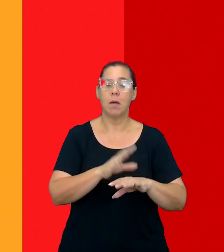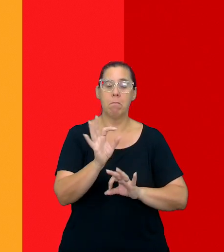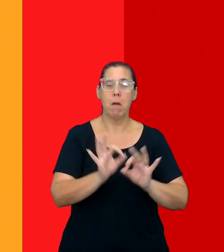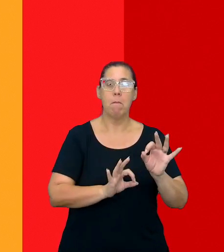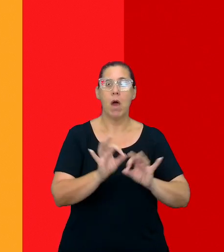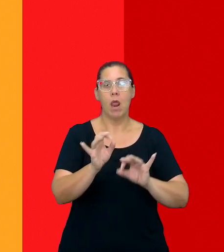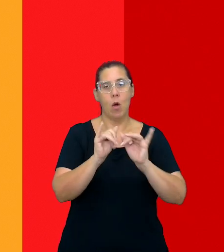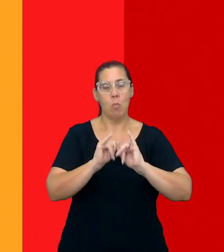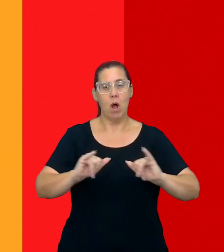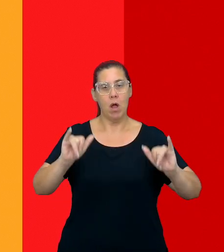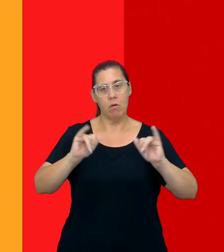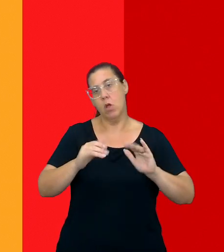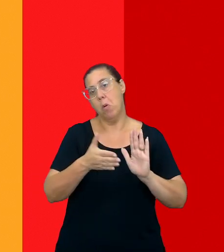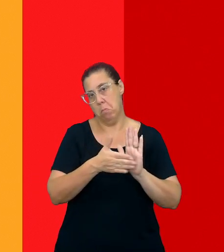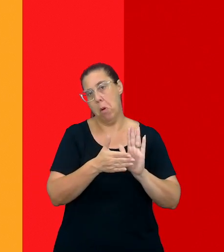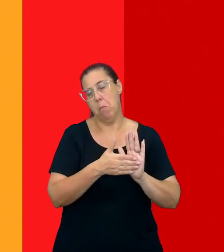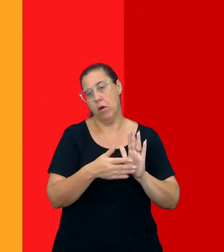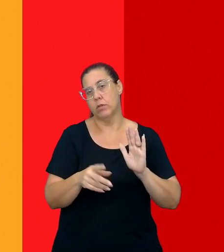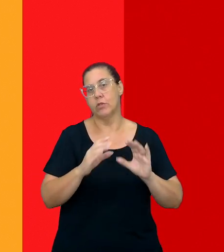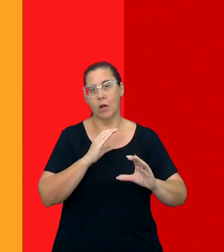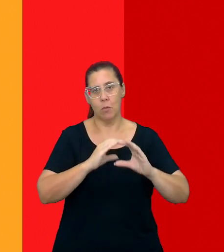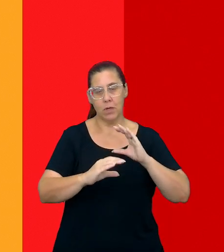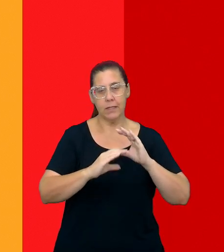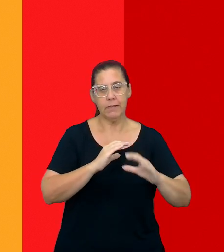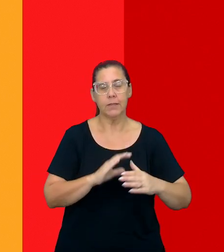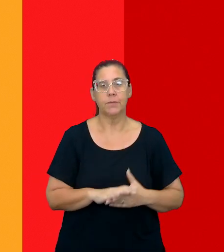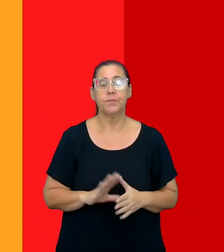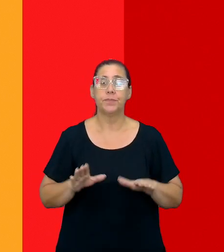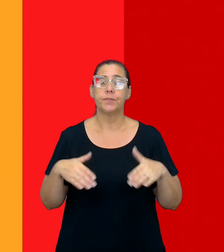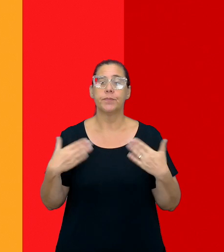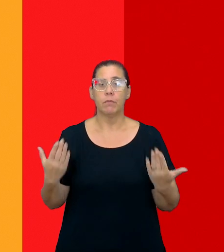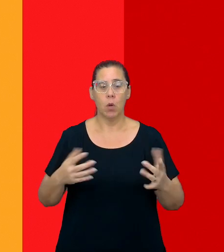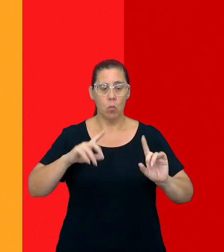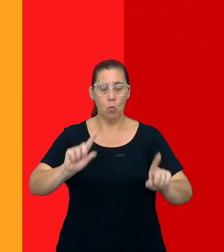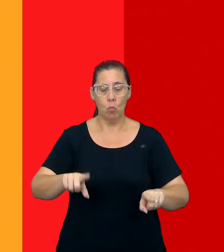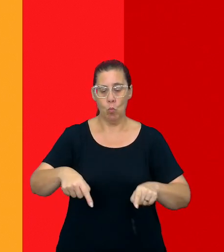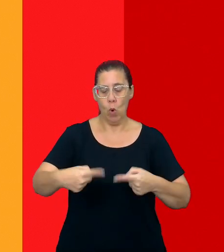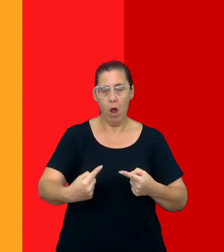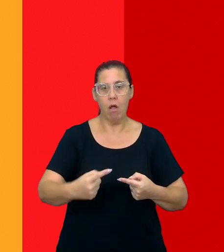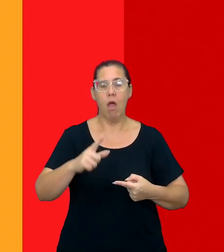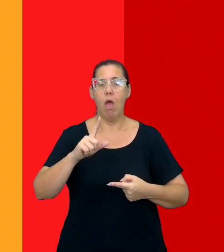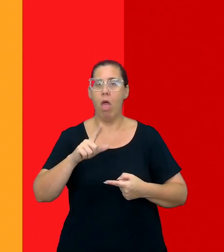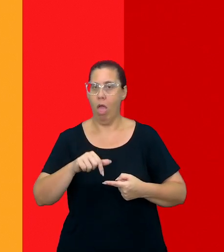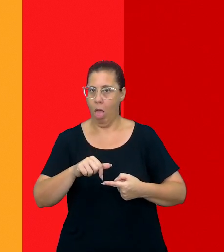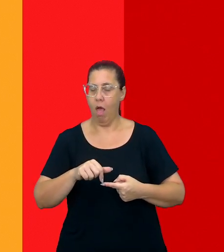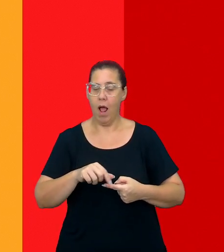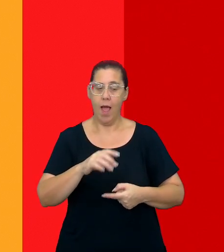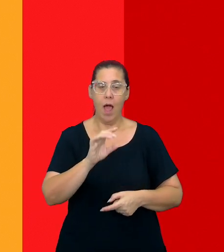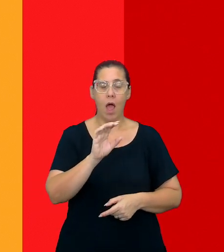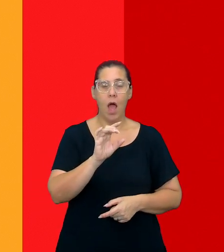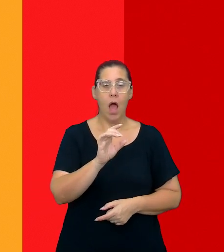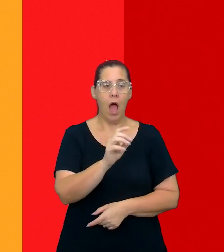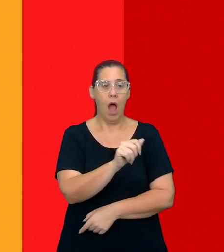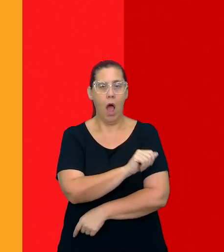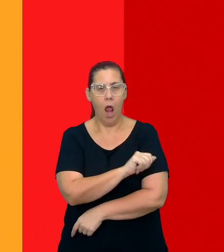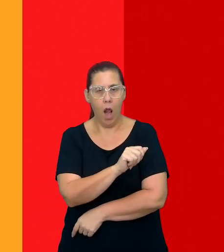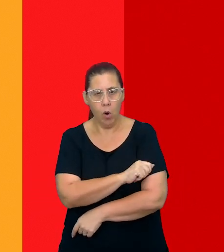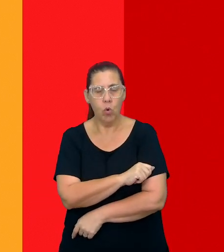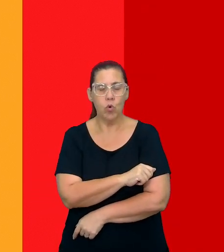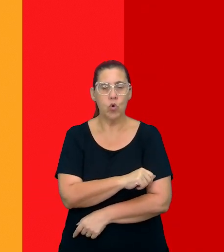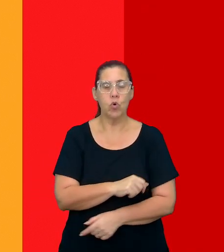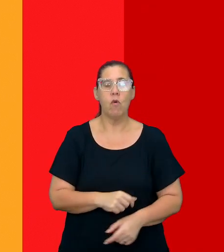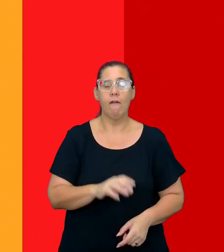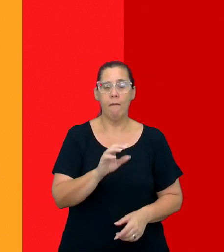propósito comunicativo da sequência. Então, nesse caso, o desafio é uma produção de autoria. Analisar